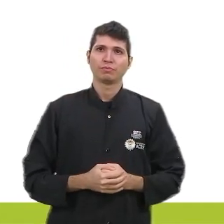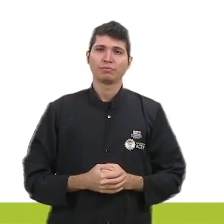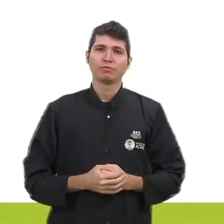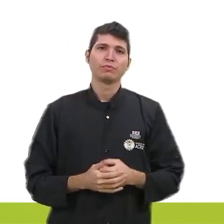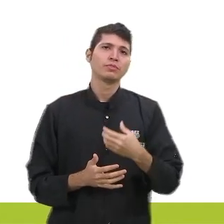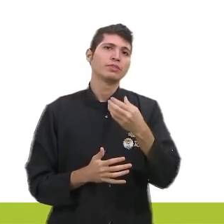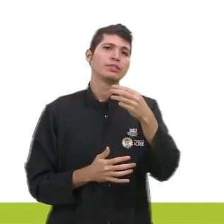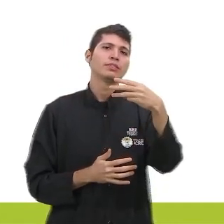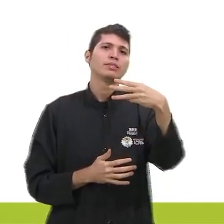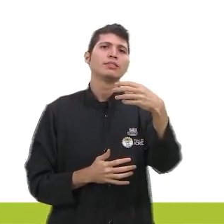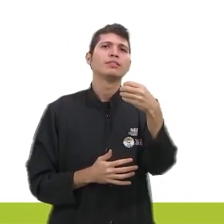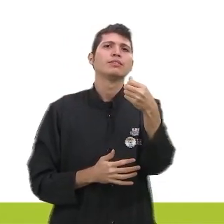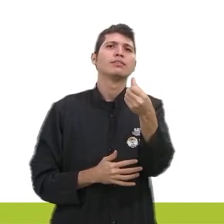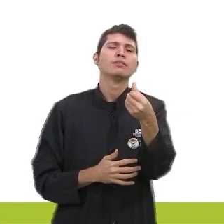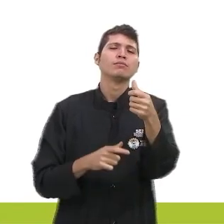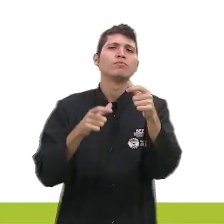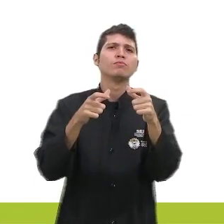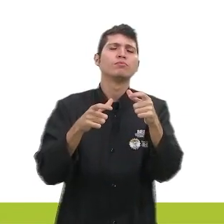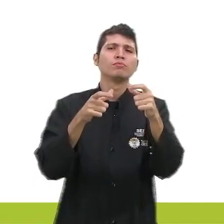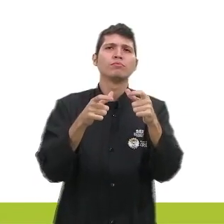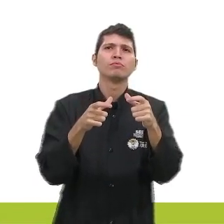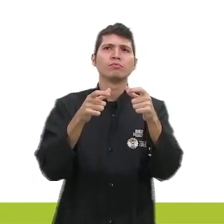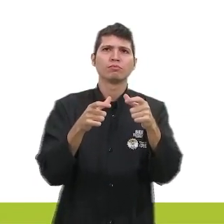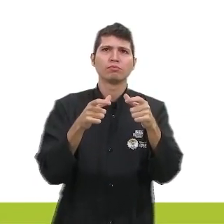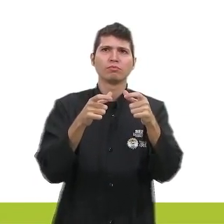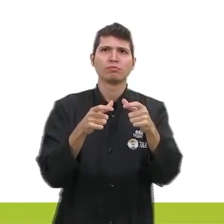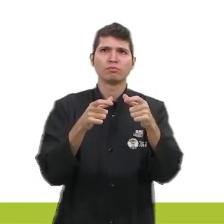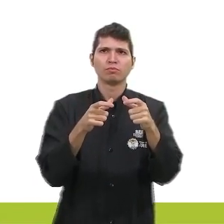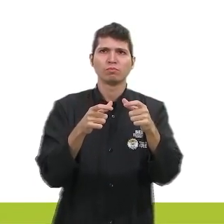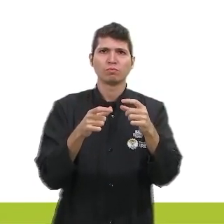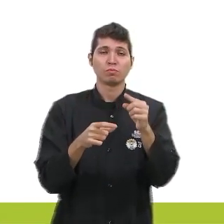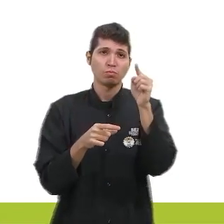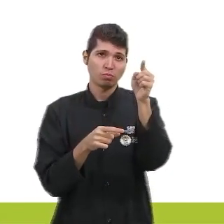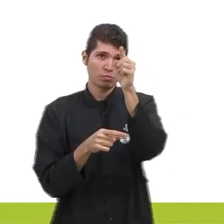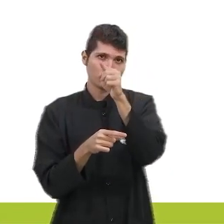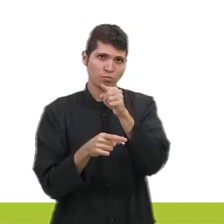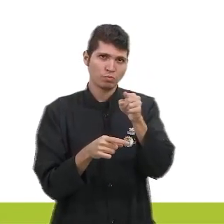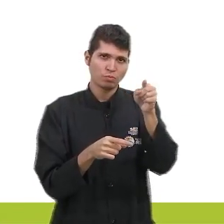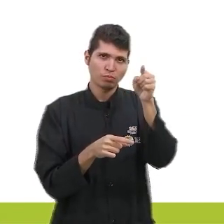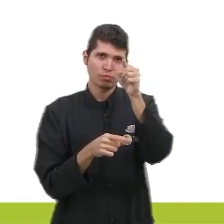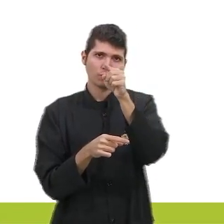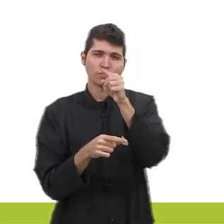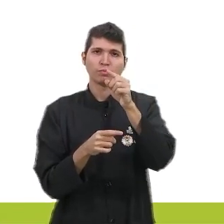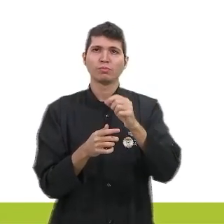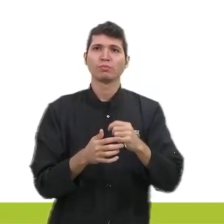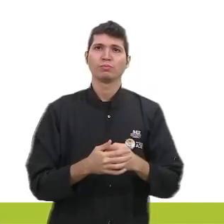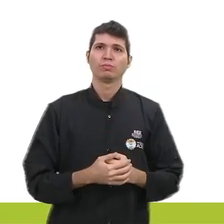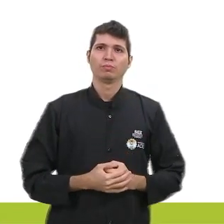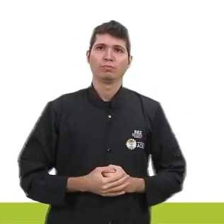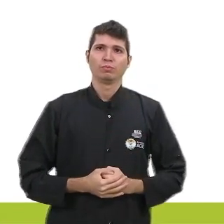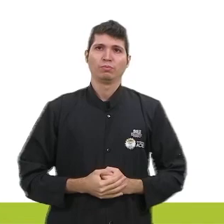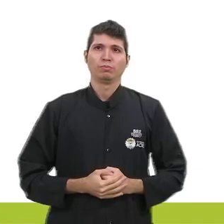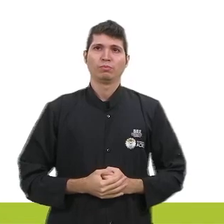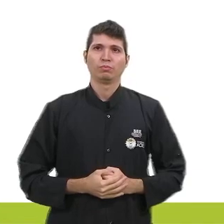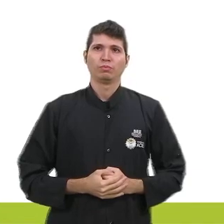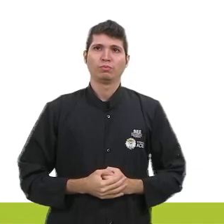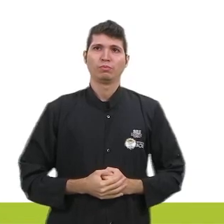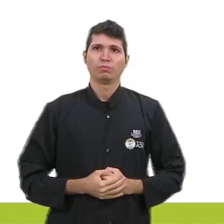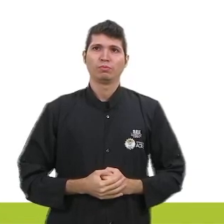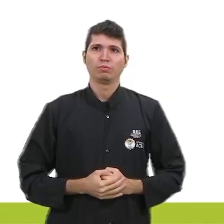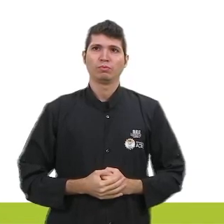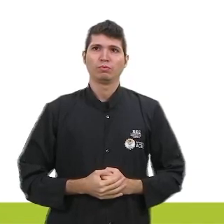intervalo, pessoal? Olha aqui, ó. Está no intervalo de temperatura entre 30 e 43. Ou seja, ele é o quê?